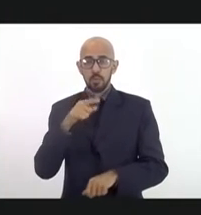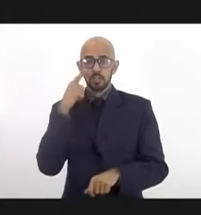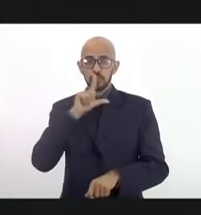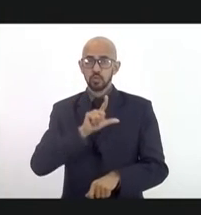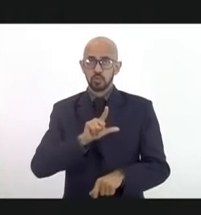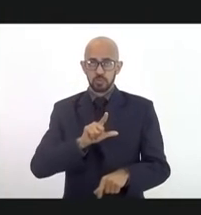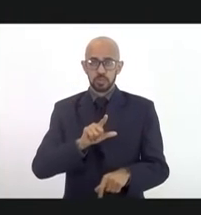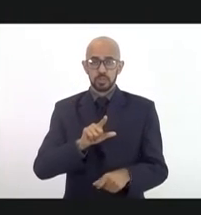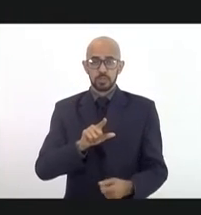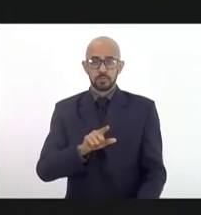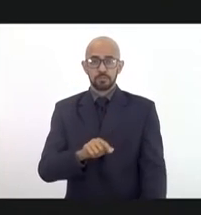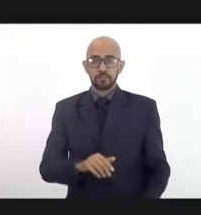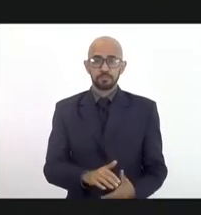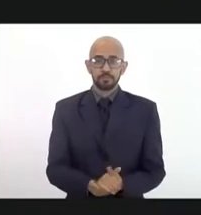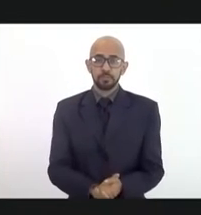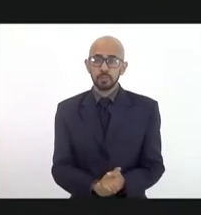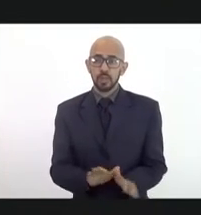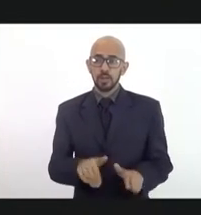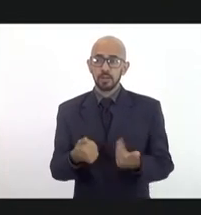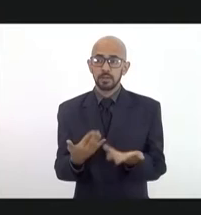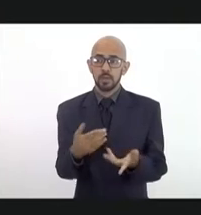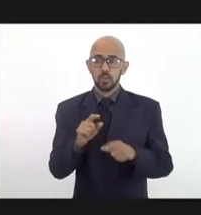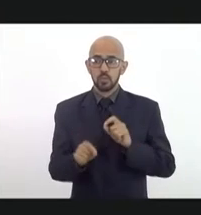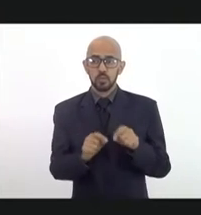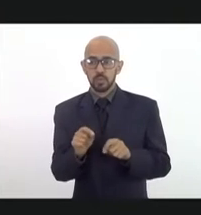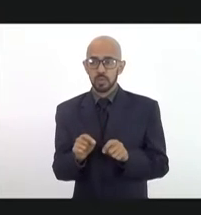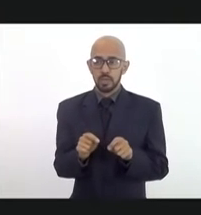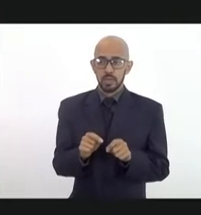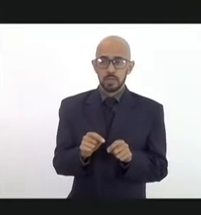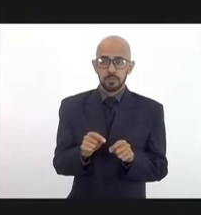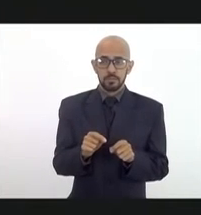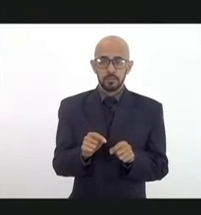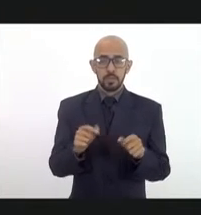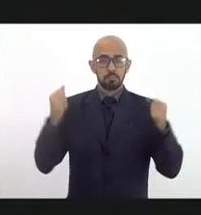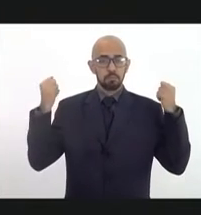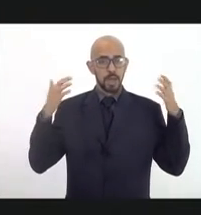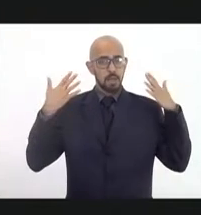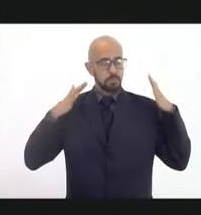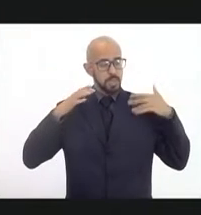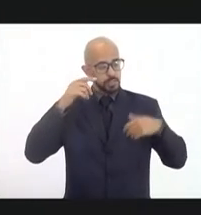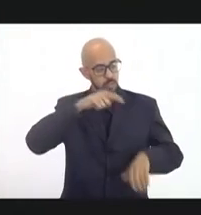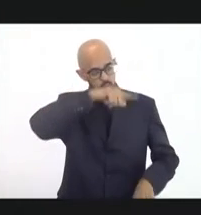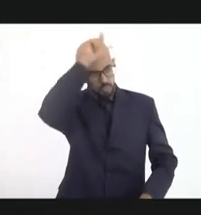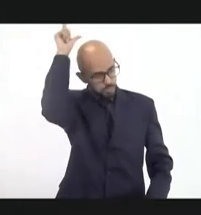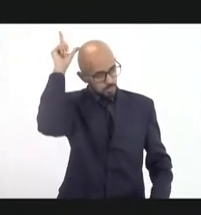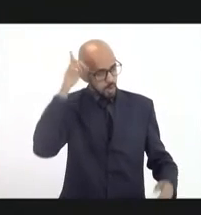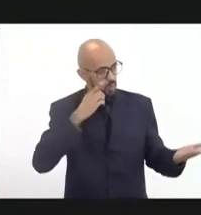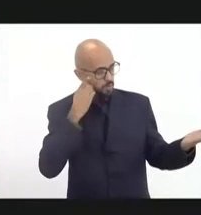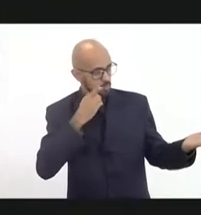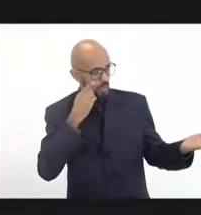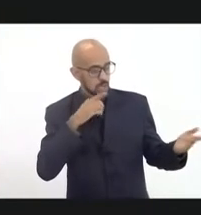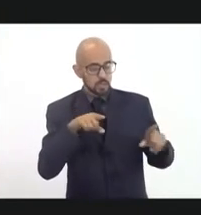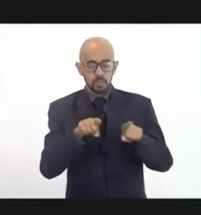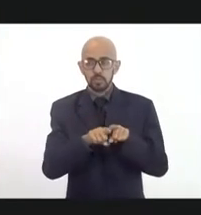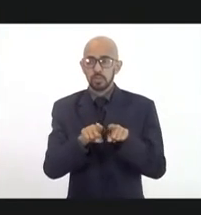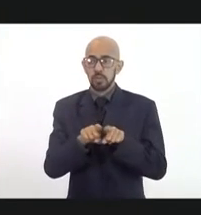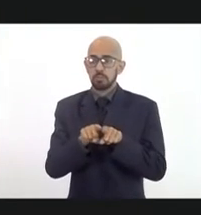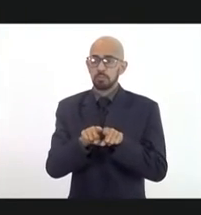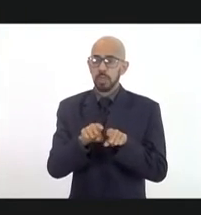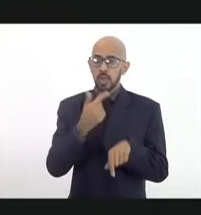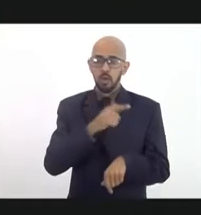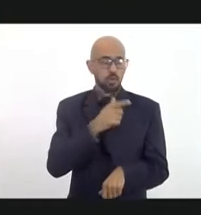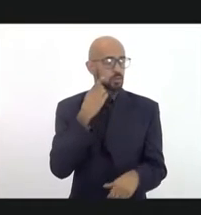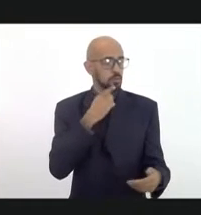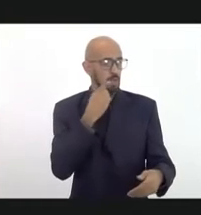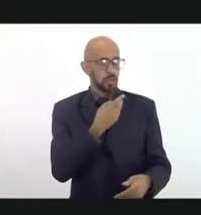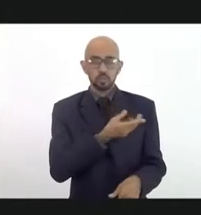materializar. Então, eu saúdo, né, o deputado Luiz Paulo, o deputado Cristiano, que já saiu, inclusive estiveram num evento,